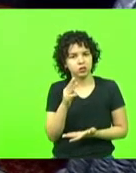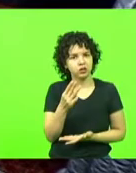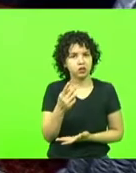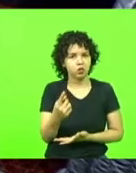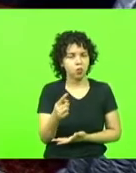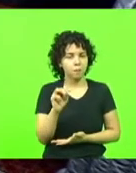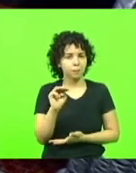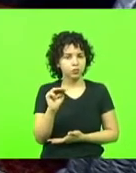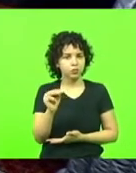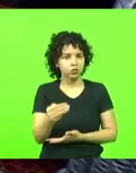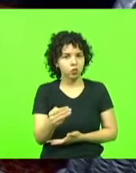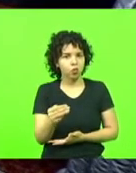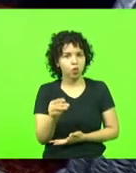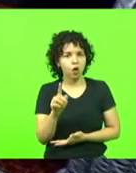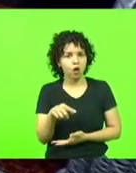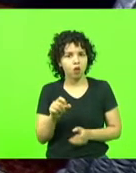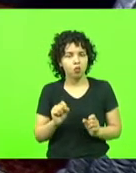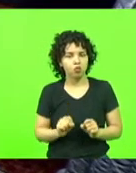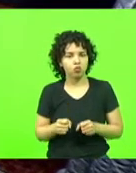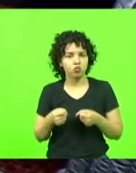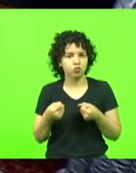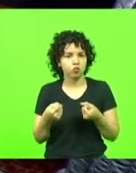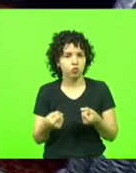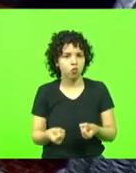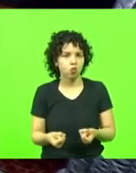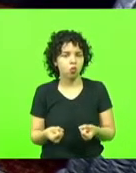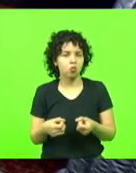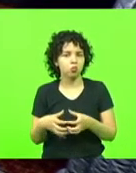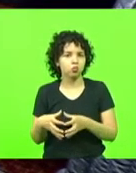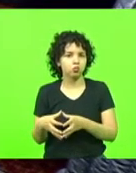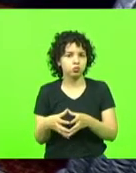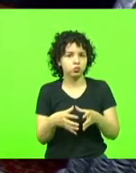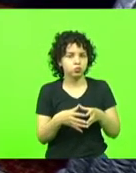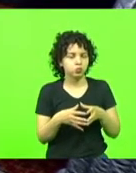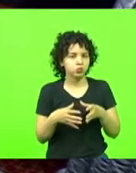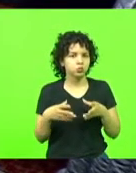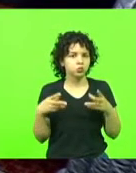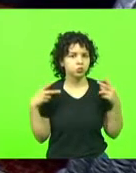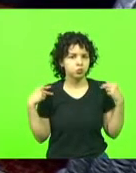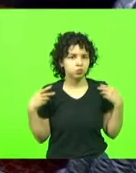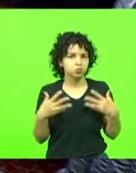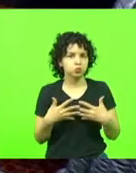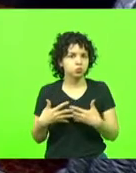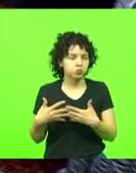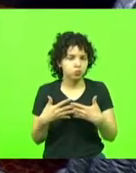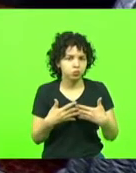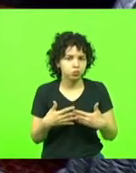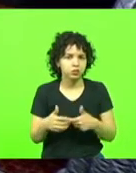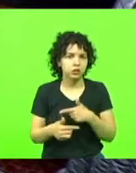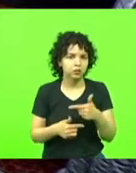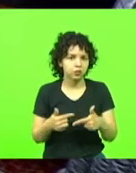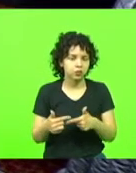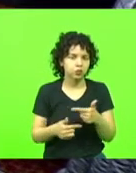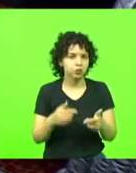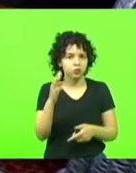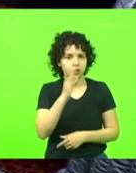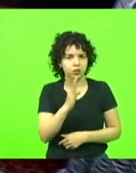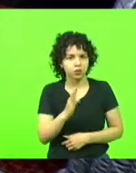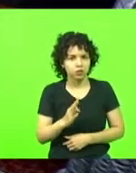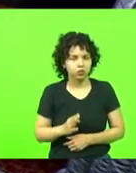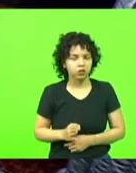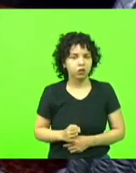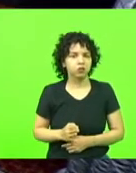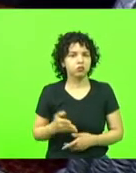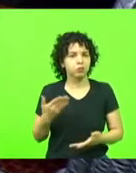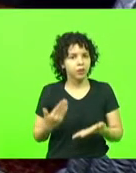o esforço dos caminhoneiros, dos trabalhadores brasileiros que perderam renda